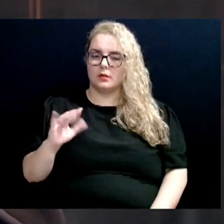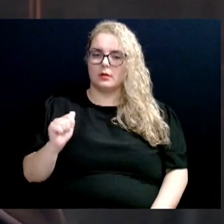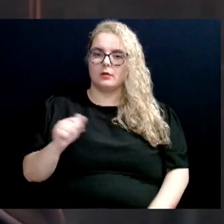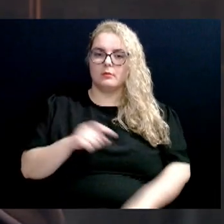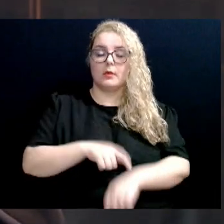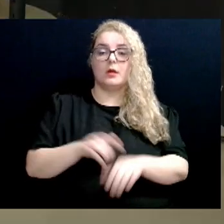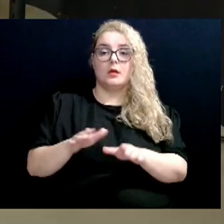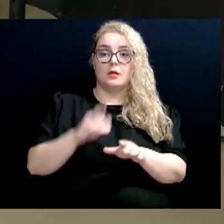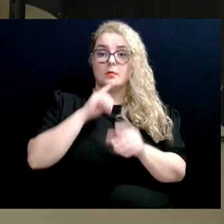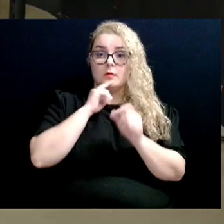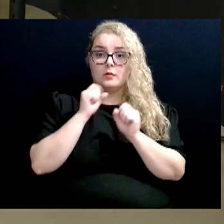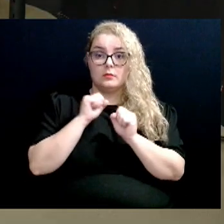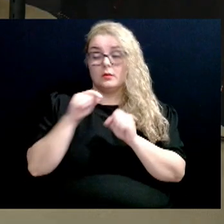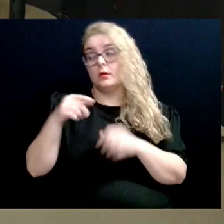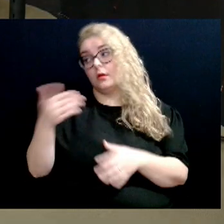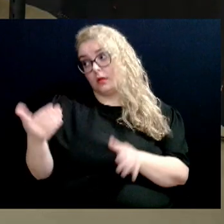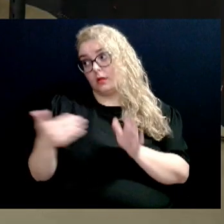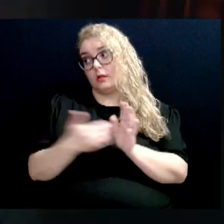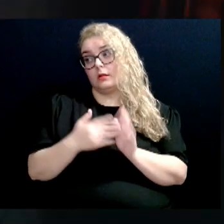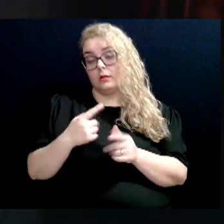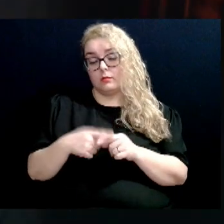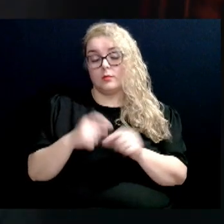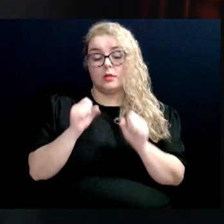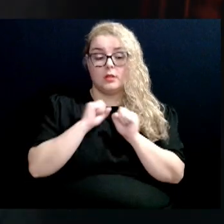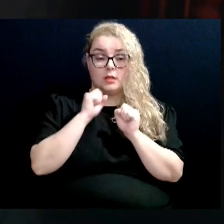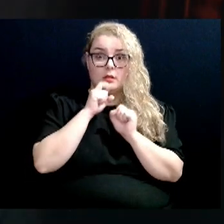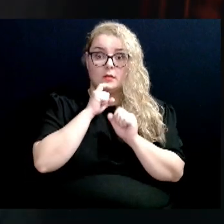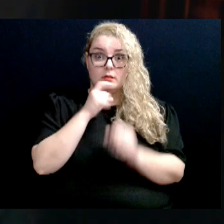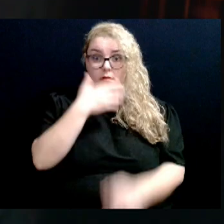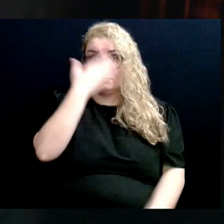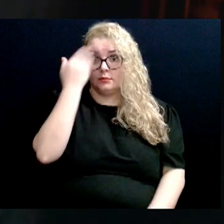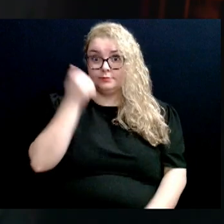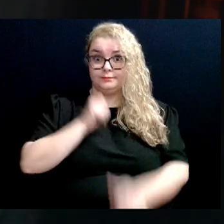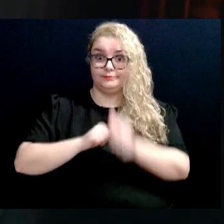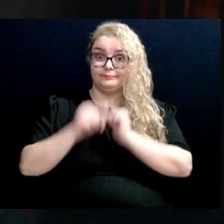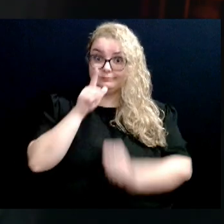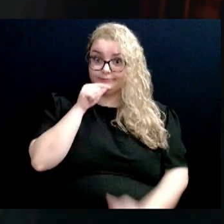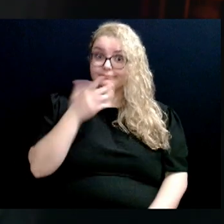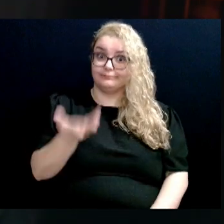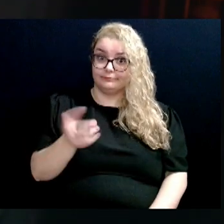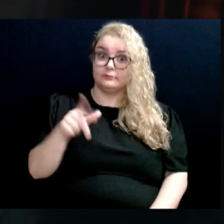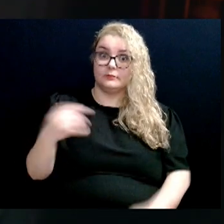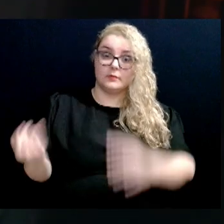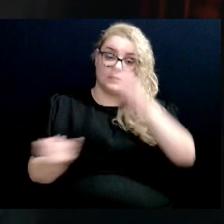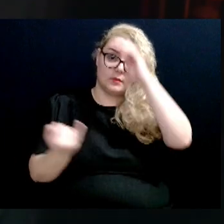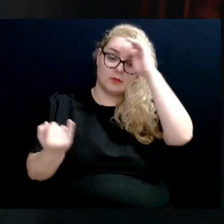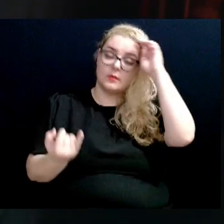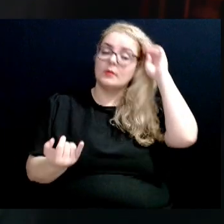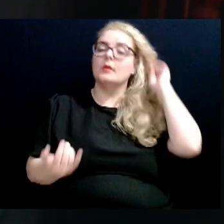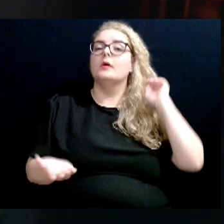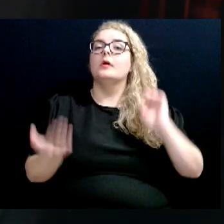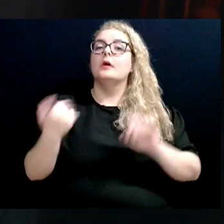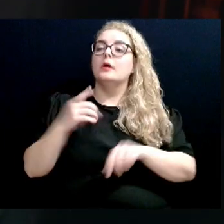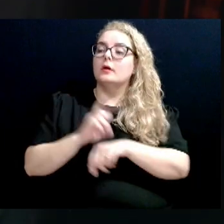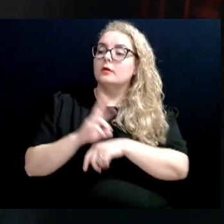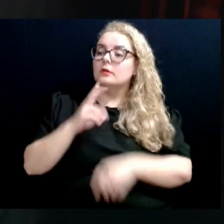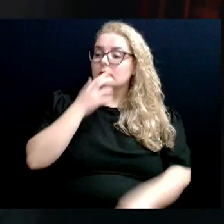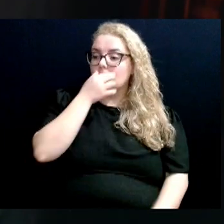bem, até porque no frio, no inverno, a gente esquece de tomar água, né? E a água é fundamental. Vamos lá, doutora